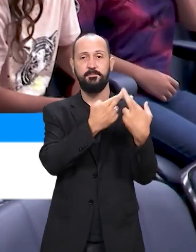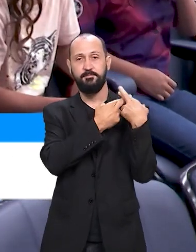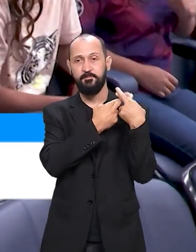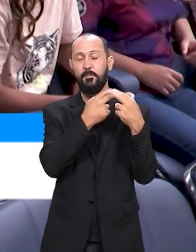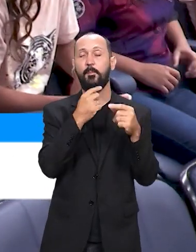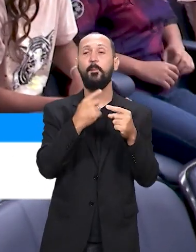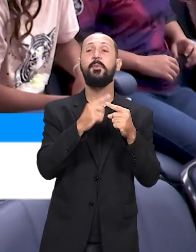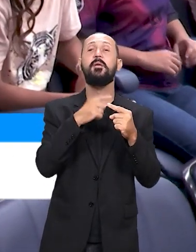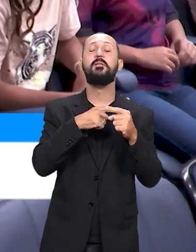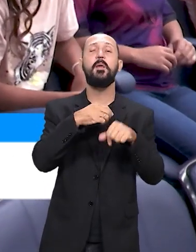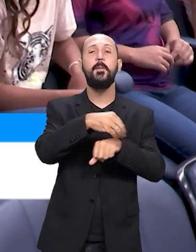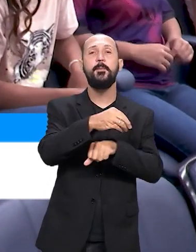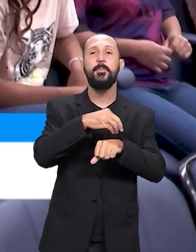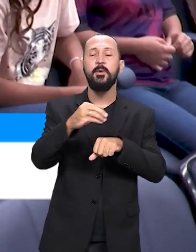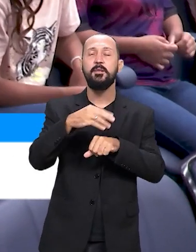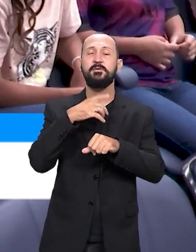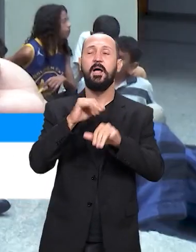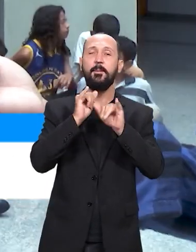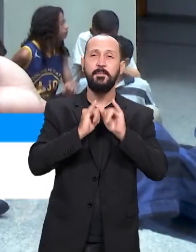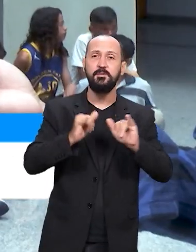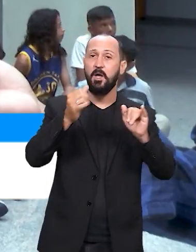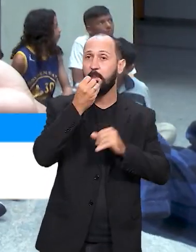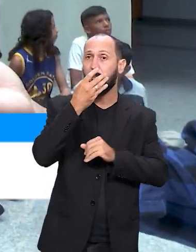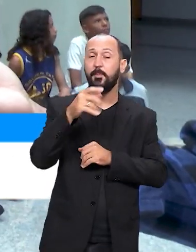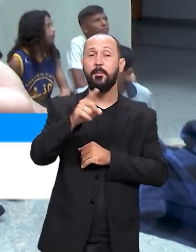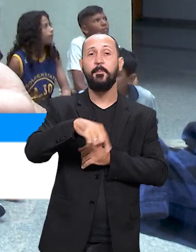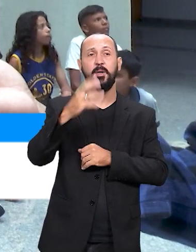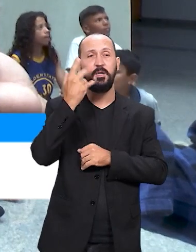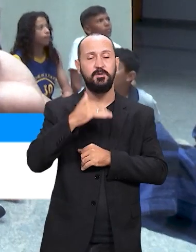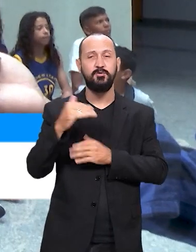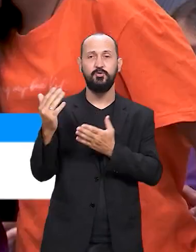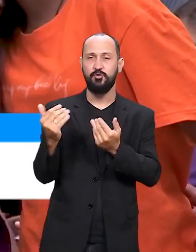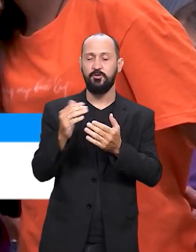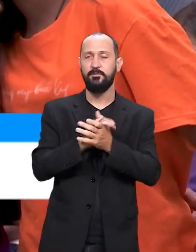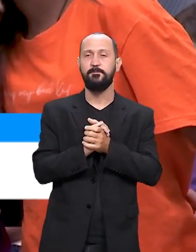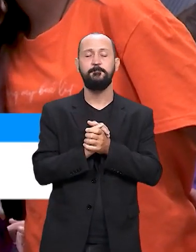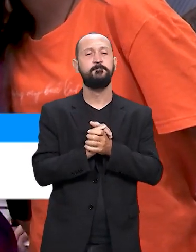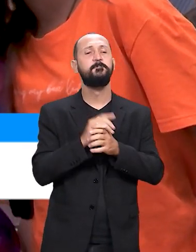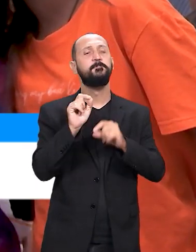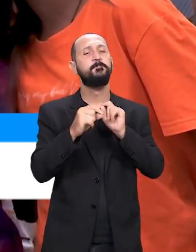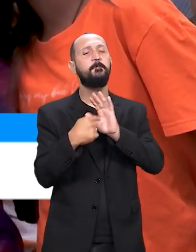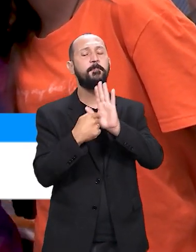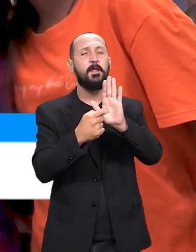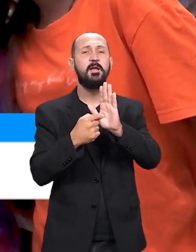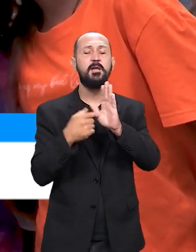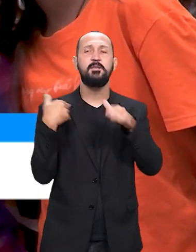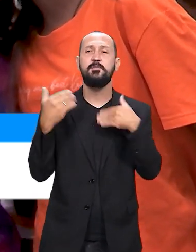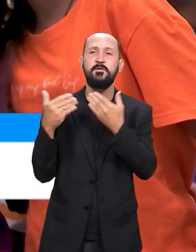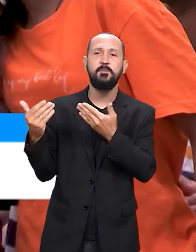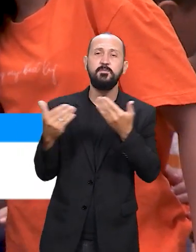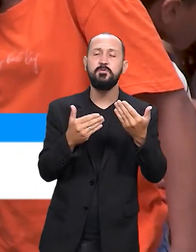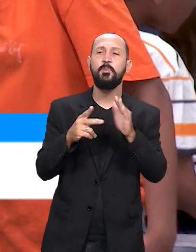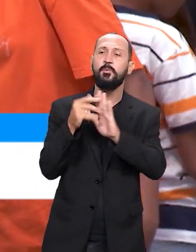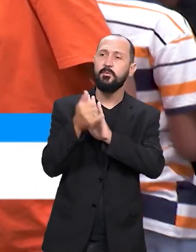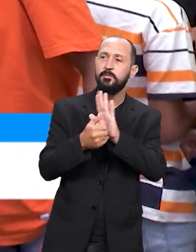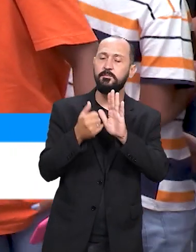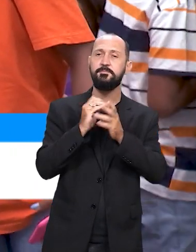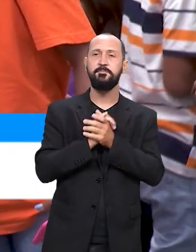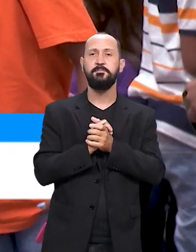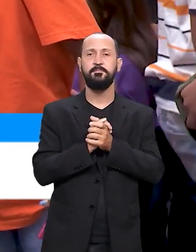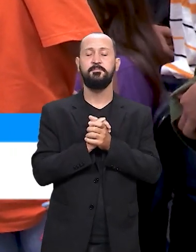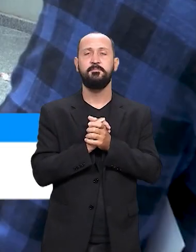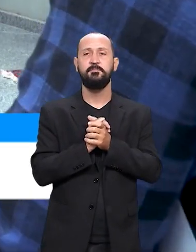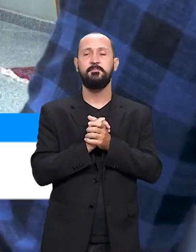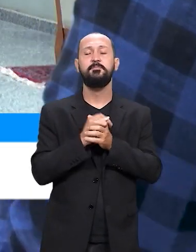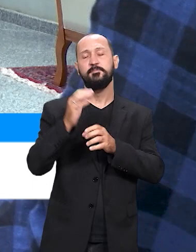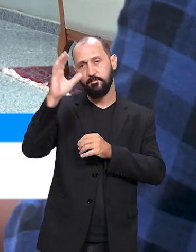muita responsabilidade, porque a gente tem que transmitir mensagens positivas para as crianças e os jovens. O que você pode levar dessa visita lá para o seu projeto, lá onde você